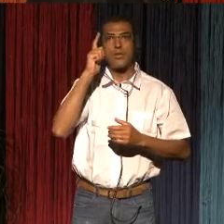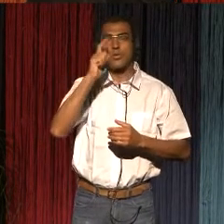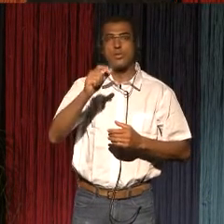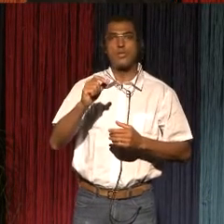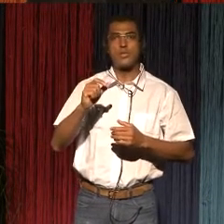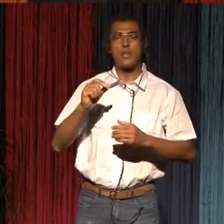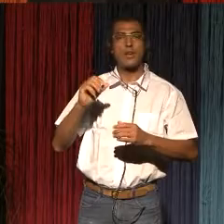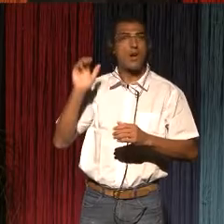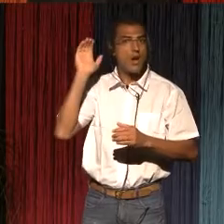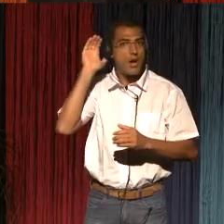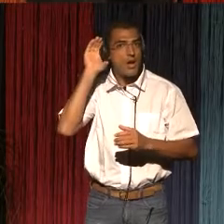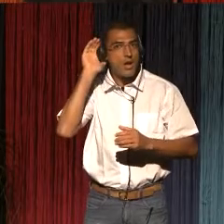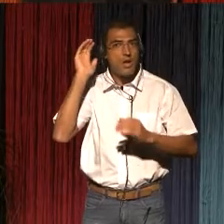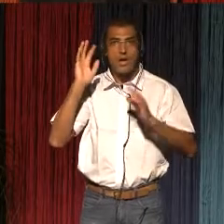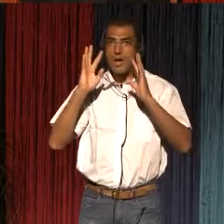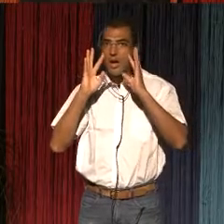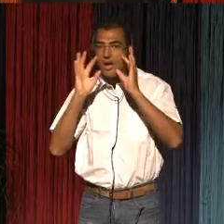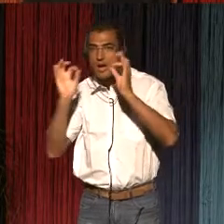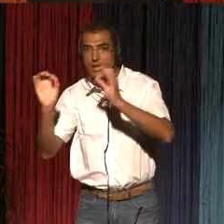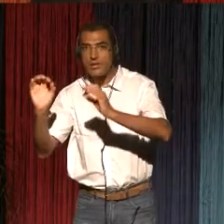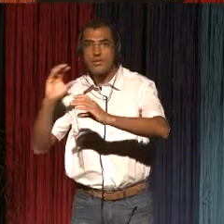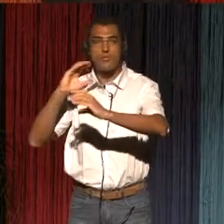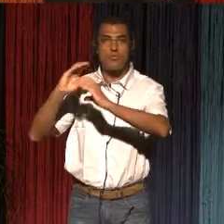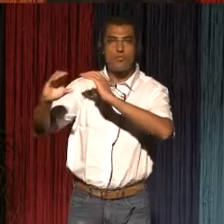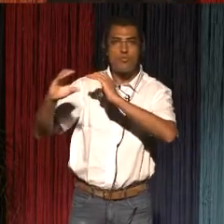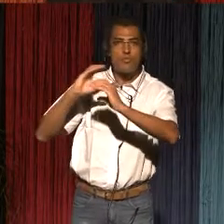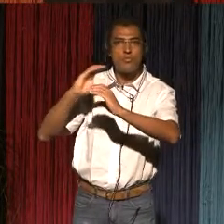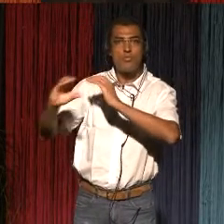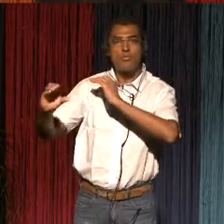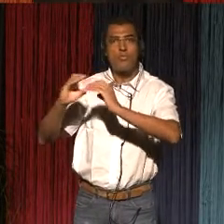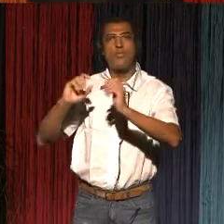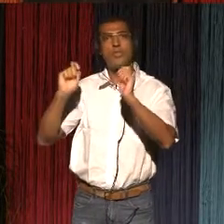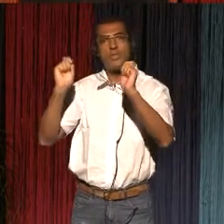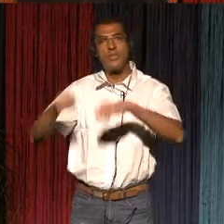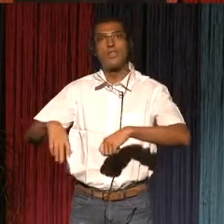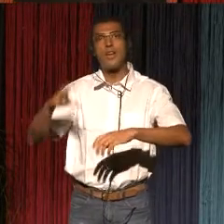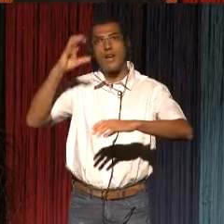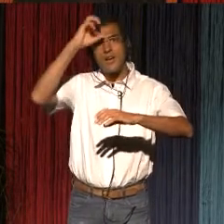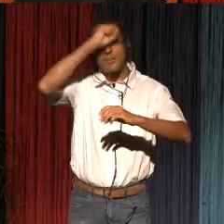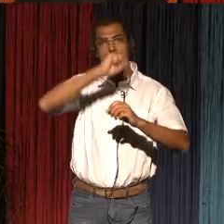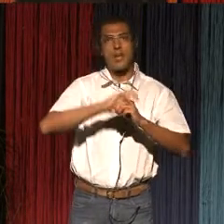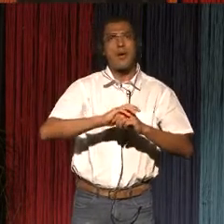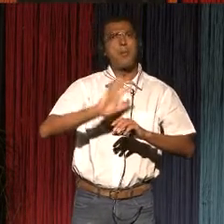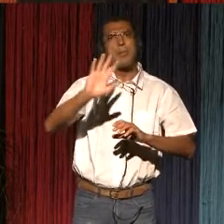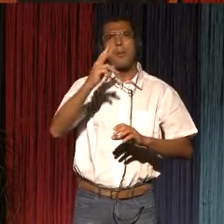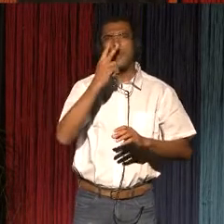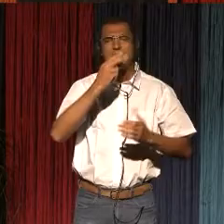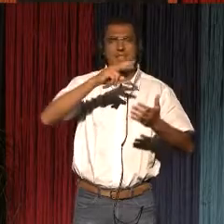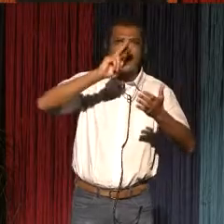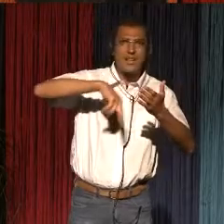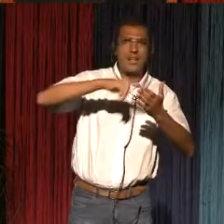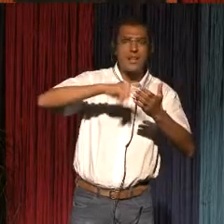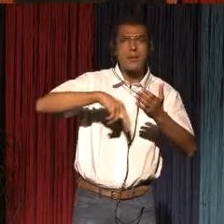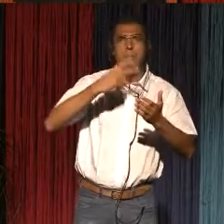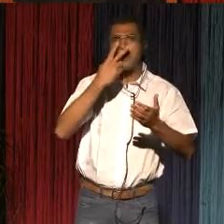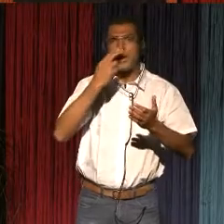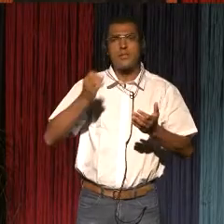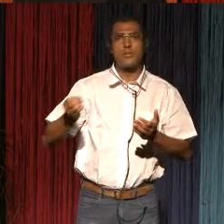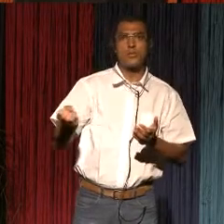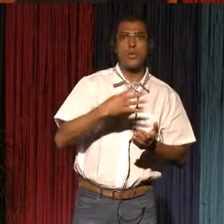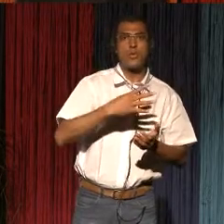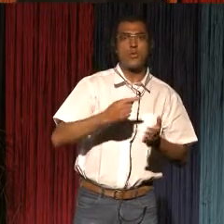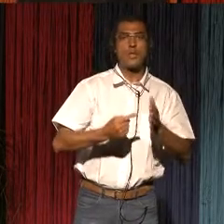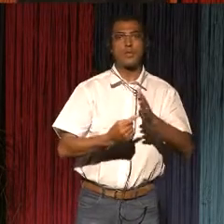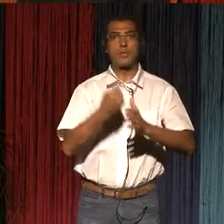oral. E a leitura é algo novo, a gente não tem uma predisposição biológica para isso. Isso significa que algumas crianças